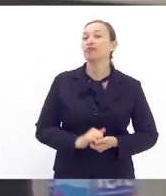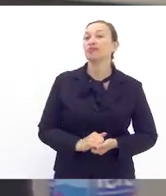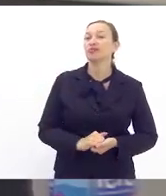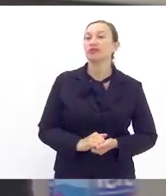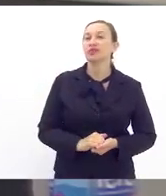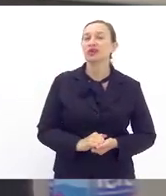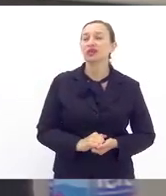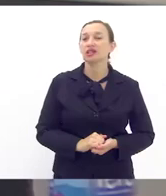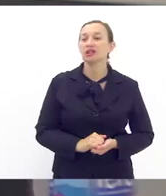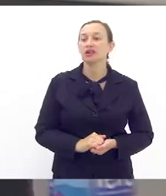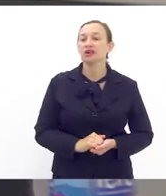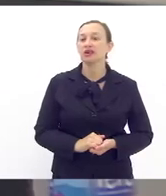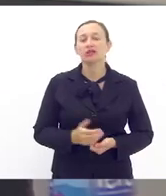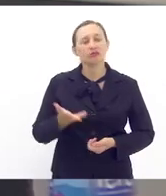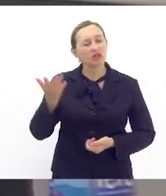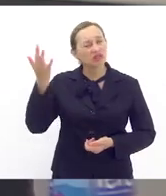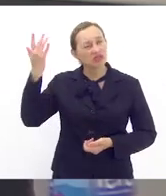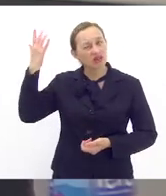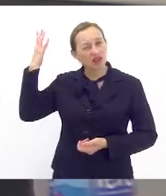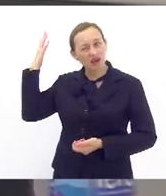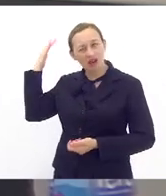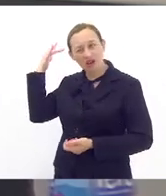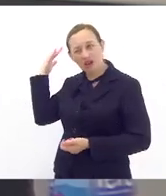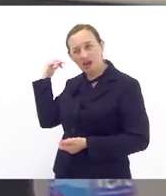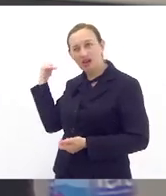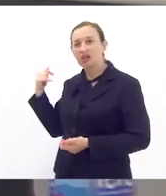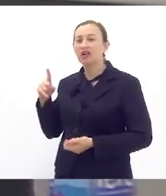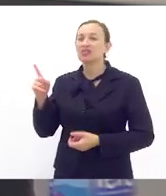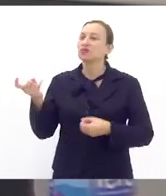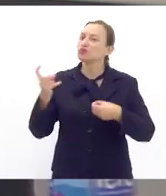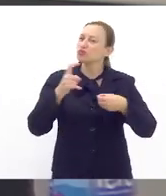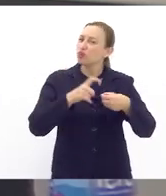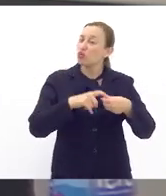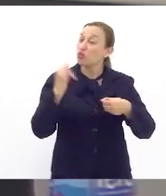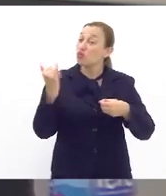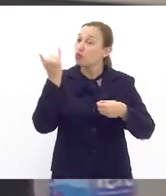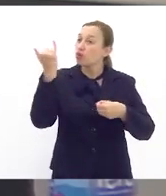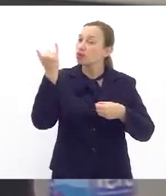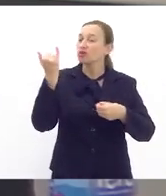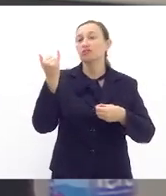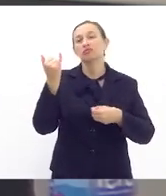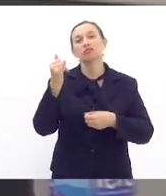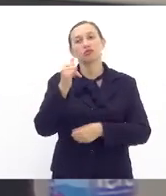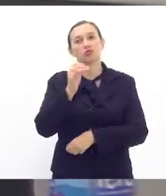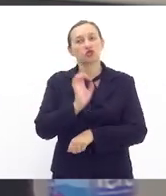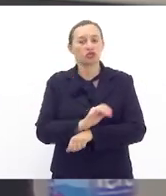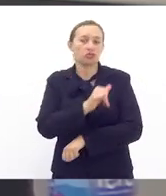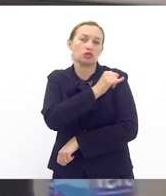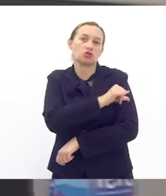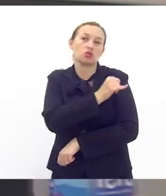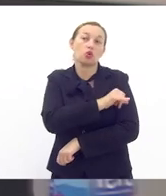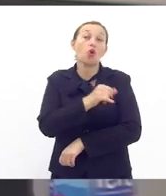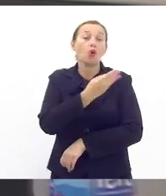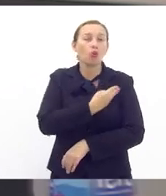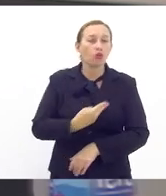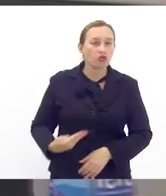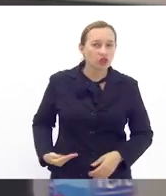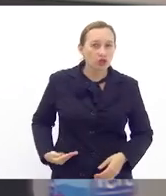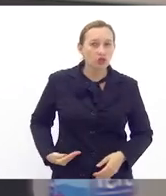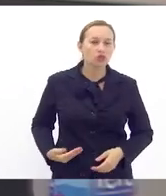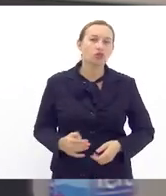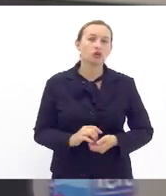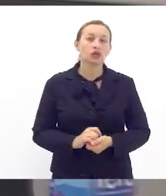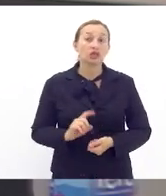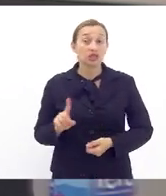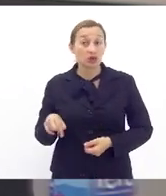e essa questão do convênio é uma questão muito importante para o Rio de Janeiro o governador logo